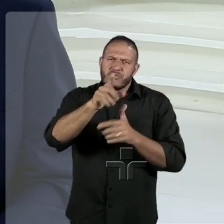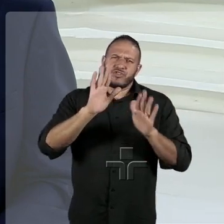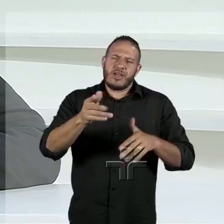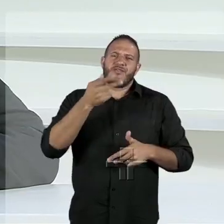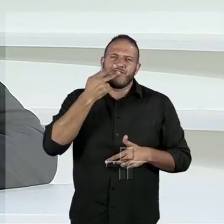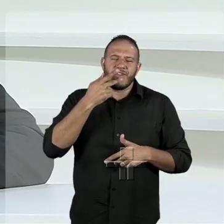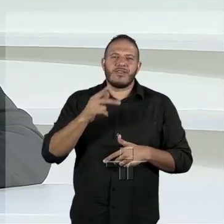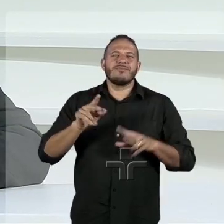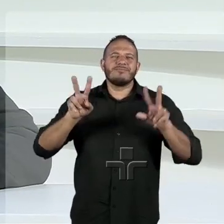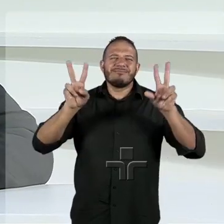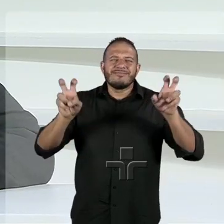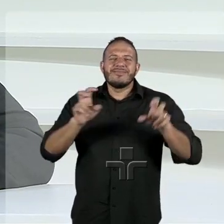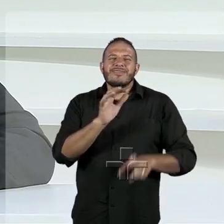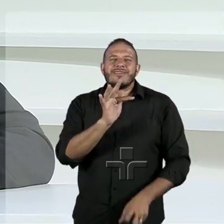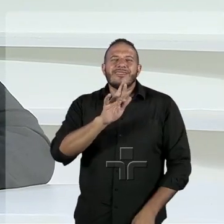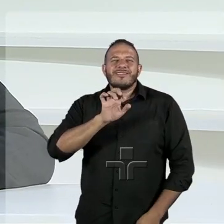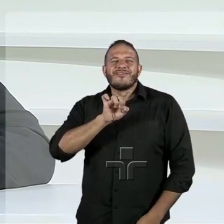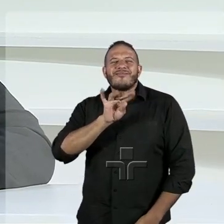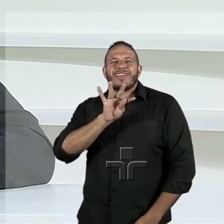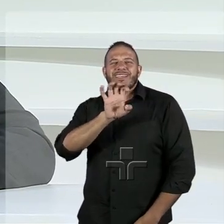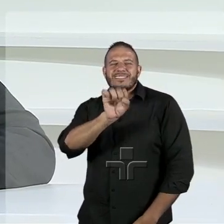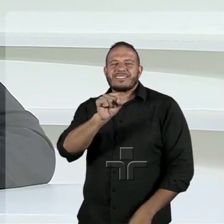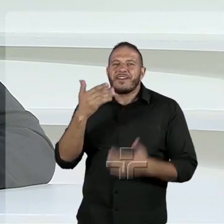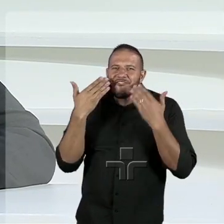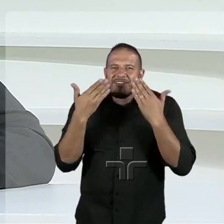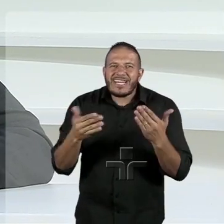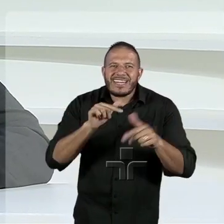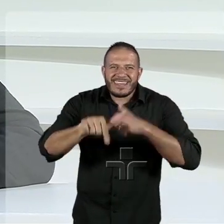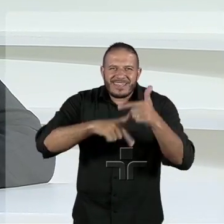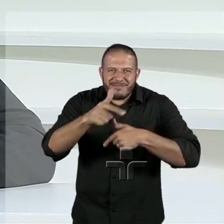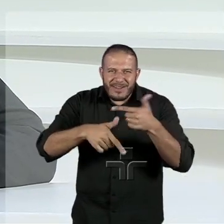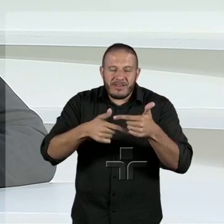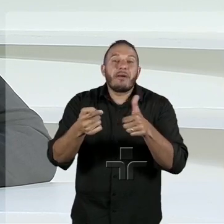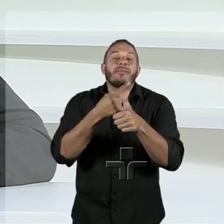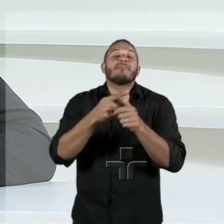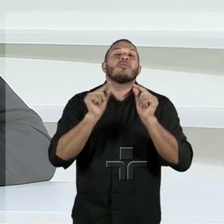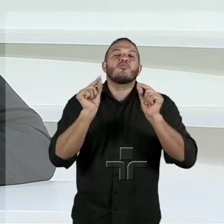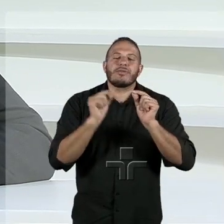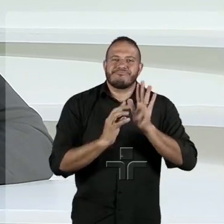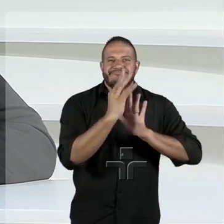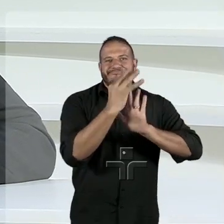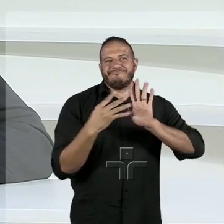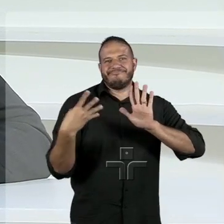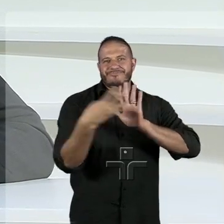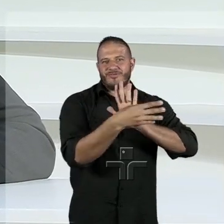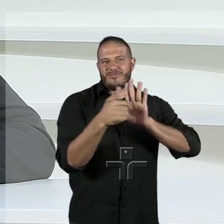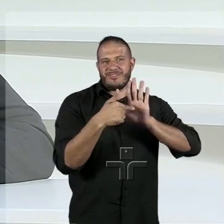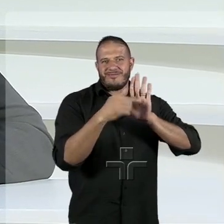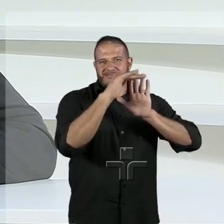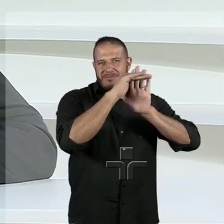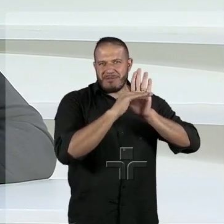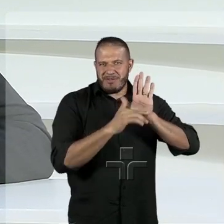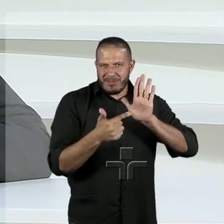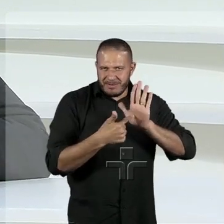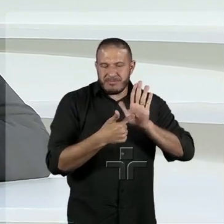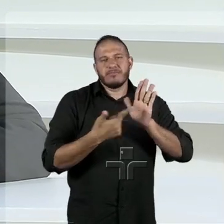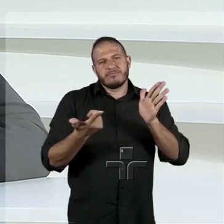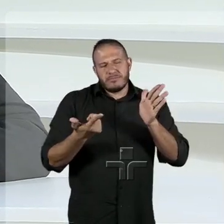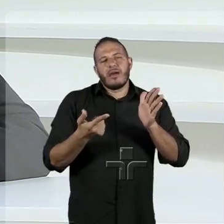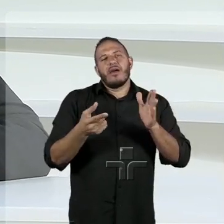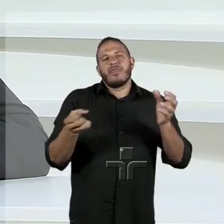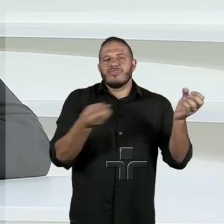termo, frentes de trabalho, né? A primeira delas é na questão do currículo. E o currículo, com as